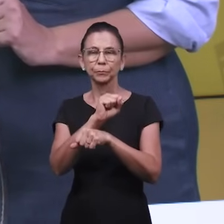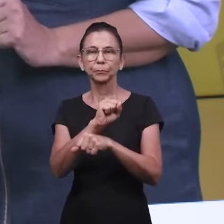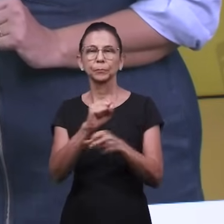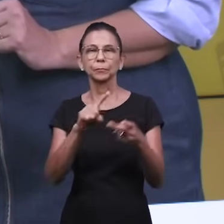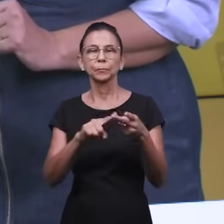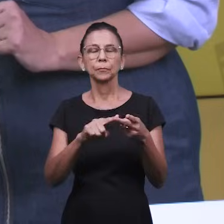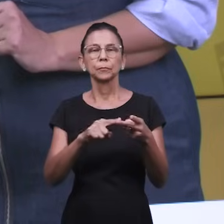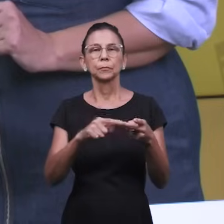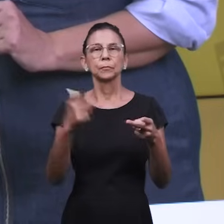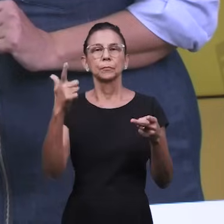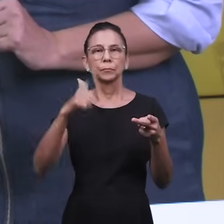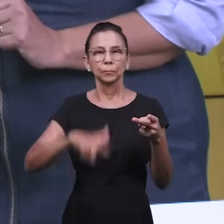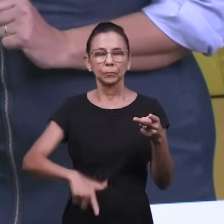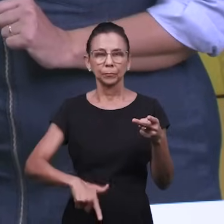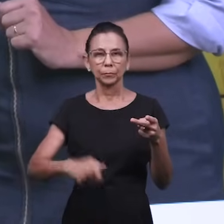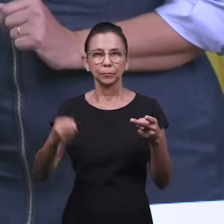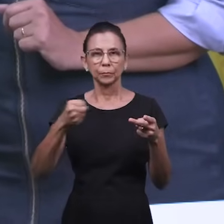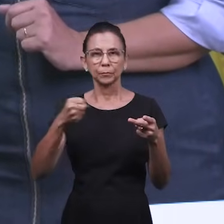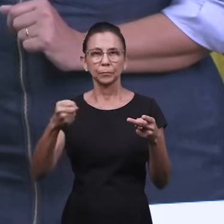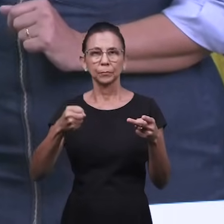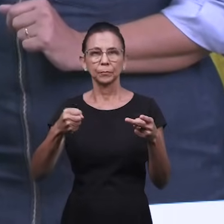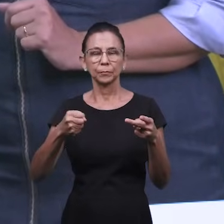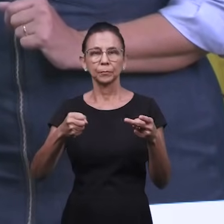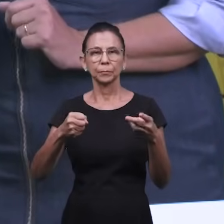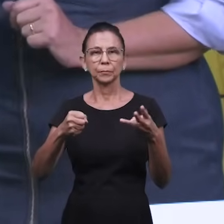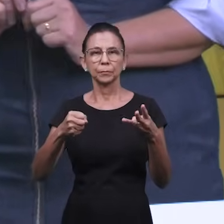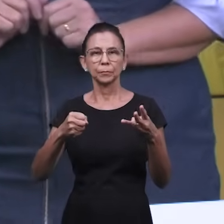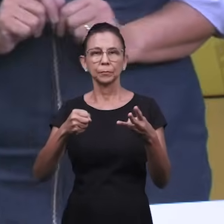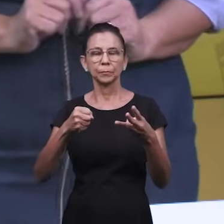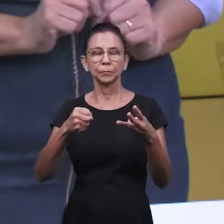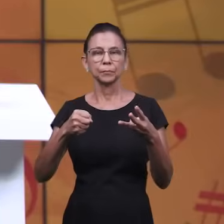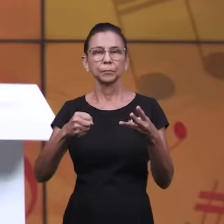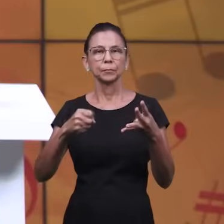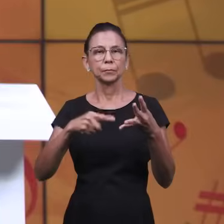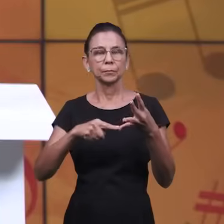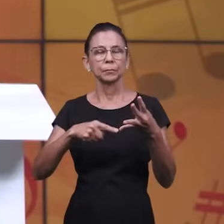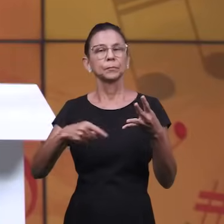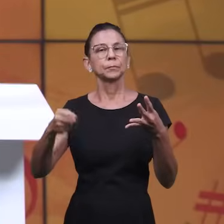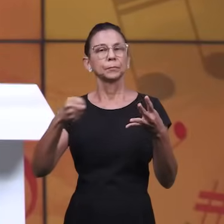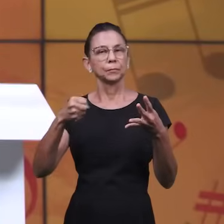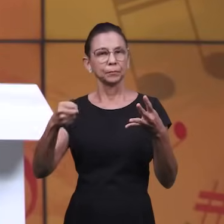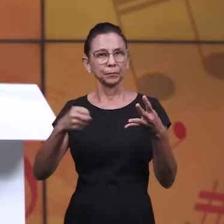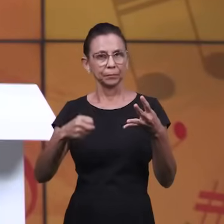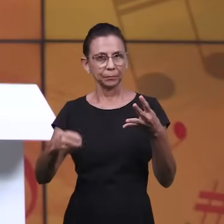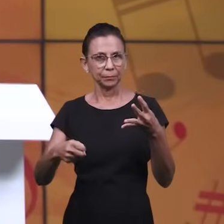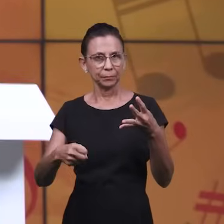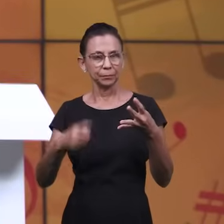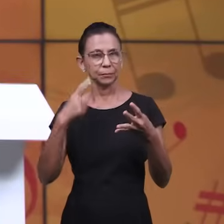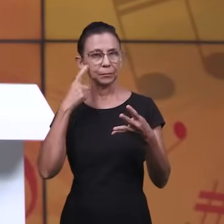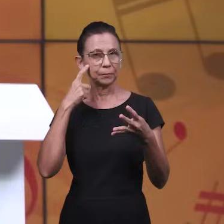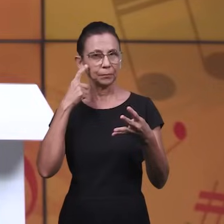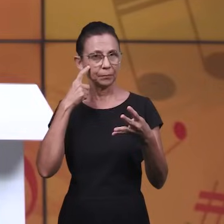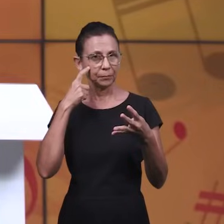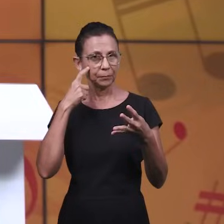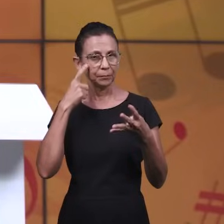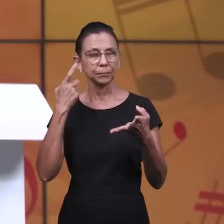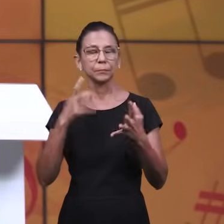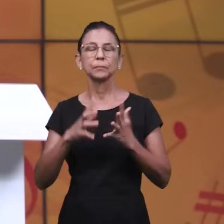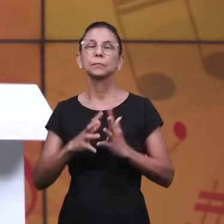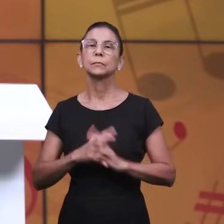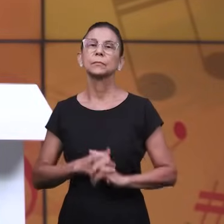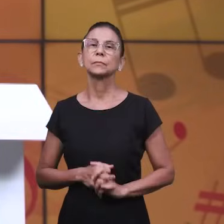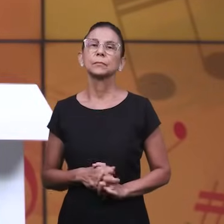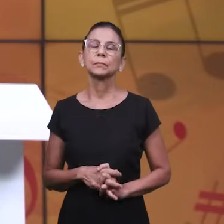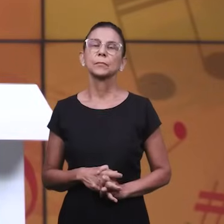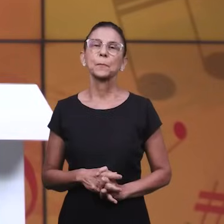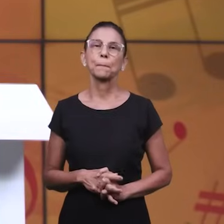tempo, silêncio no terceiro e tocar no quarto tempo. Vamos ver como vai ficar?